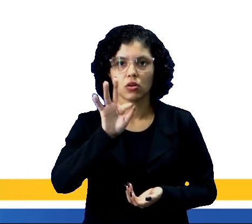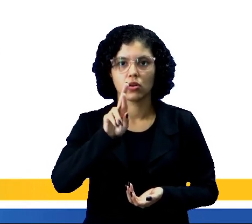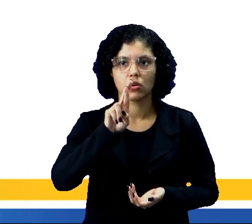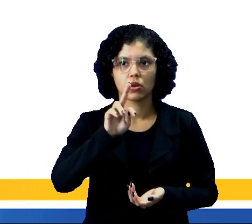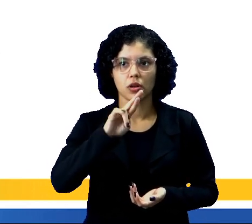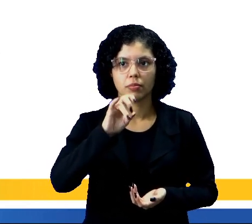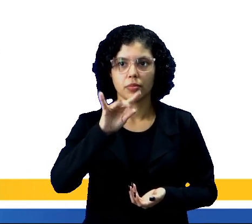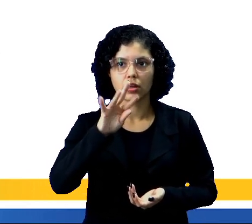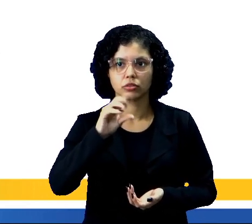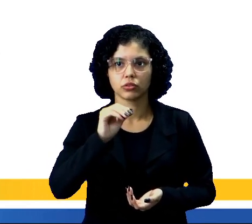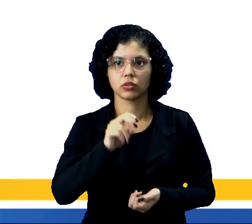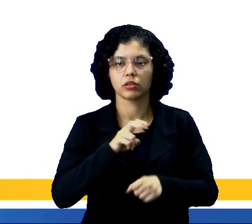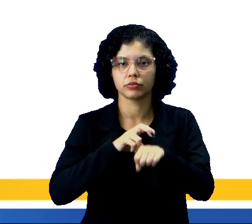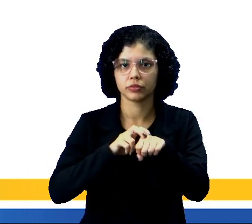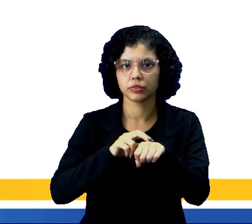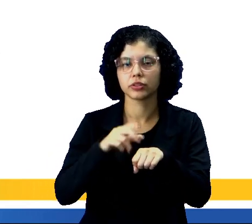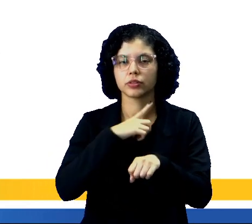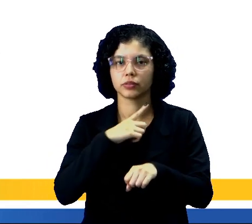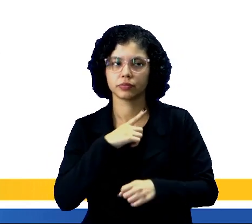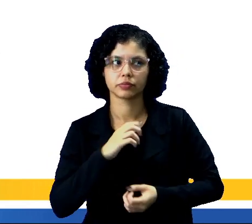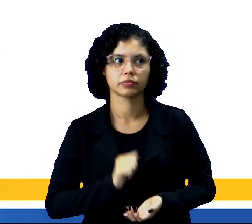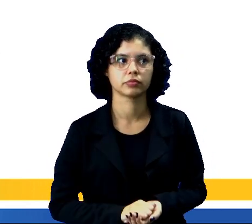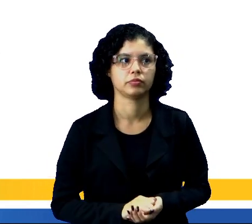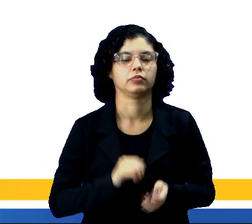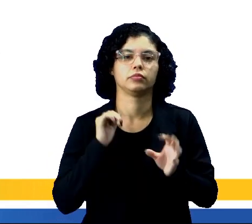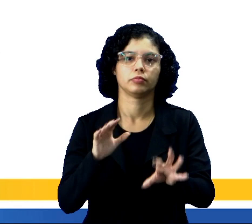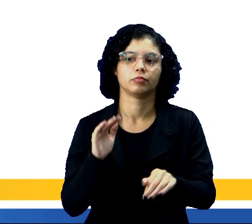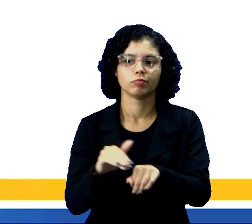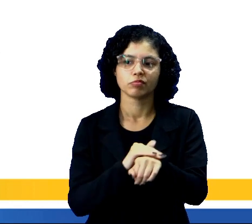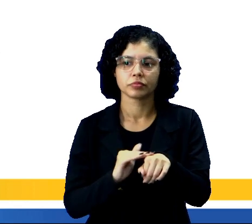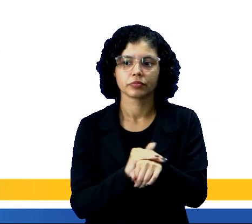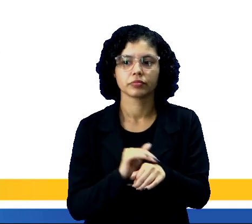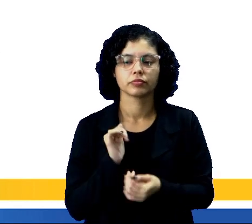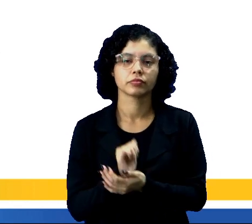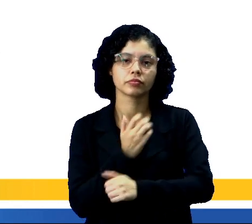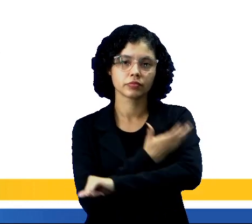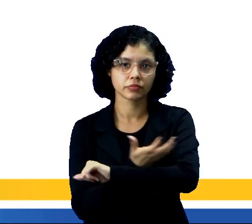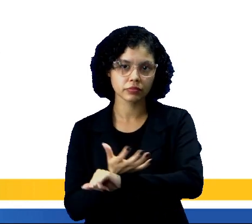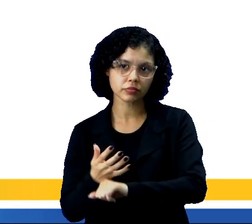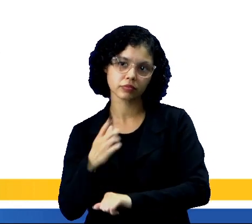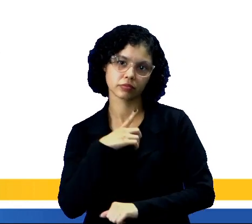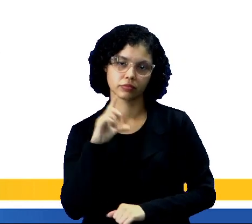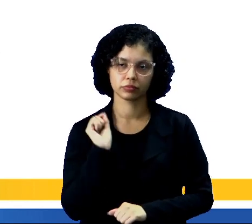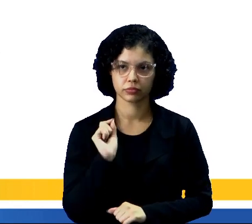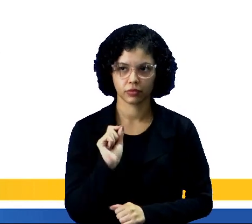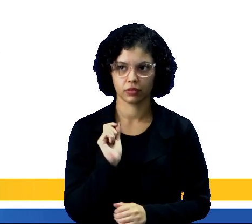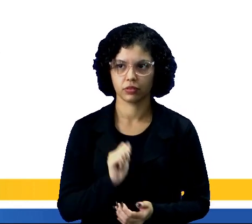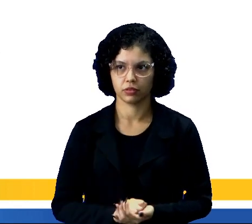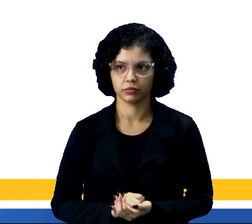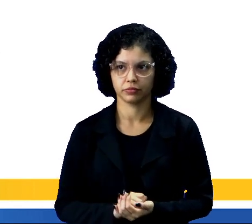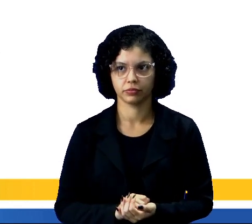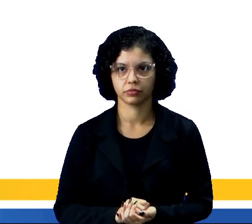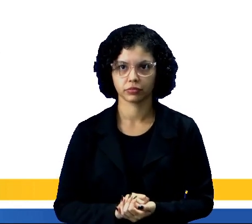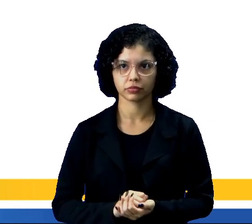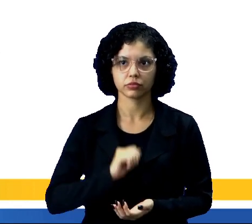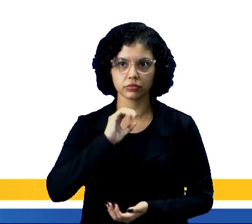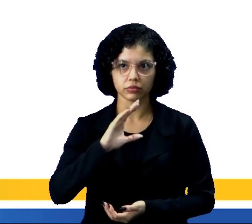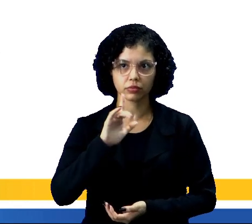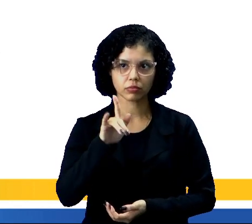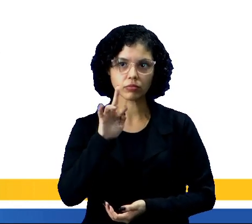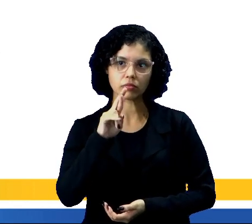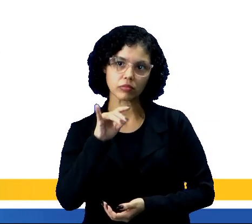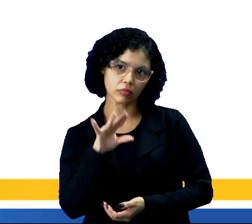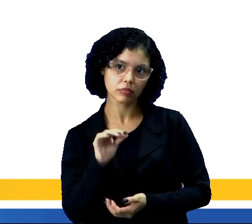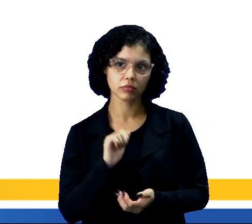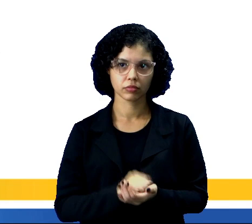esse pigmento verde nas folhas. E aí esse tecido vegetal contém, então, esse cloroplasto organizados